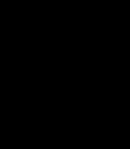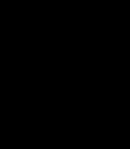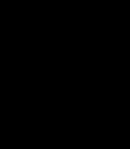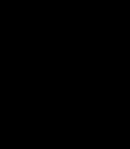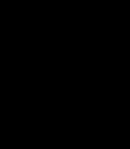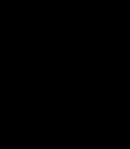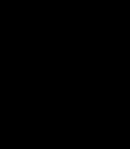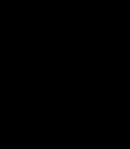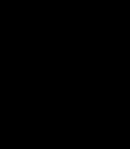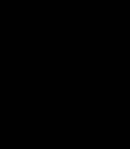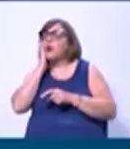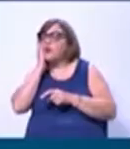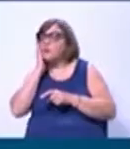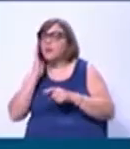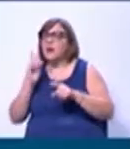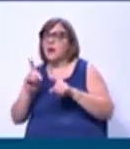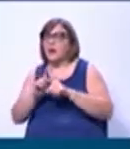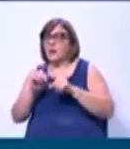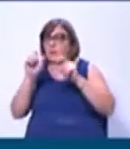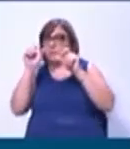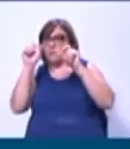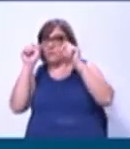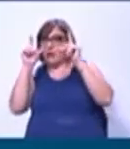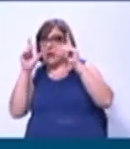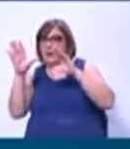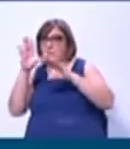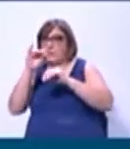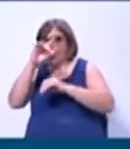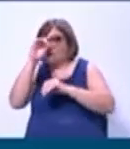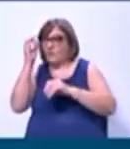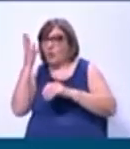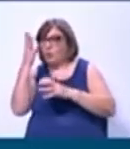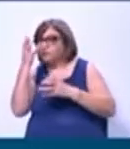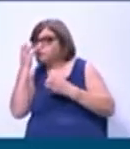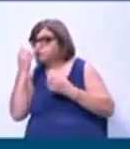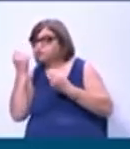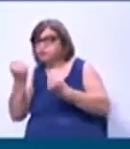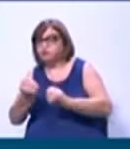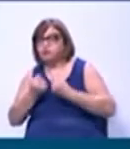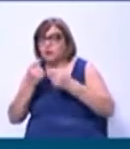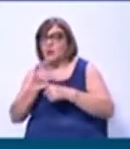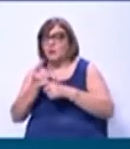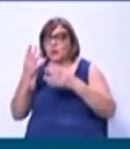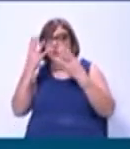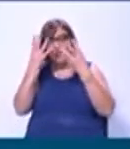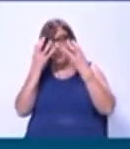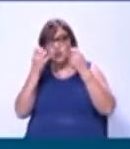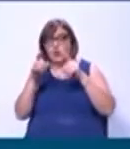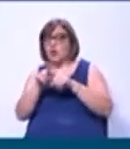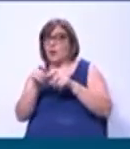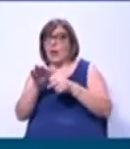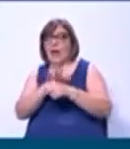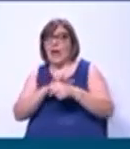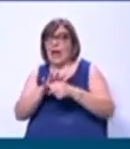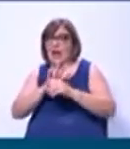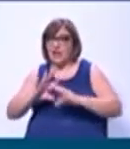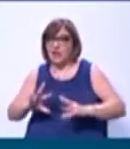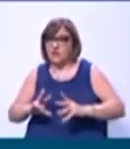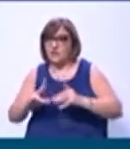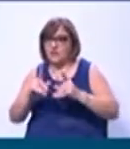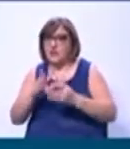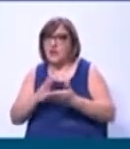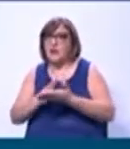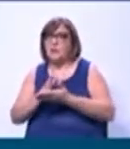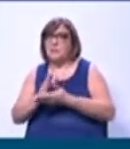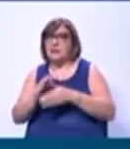dormir com mais despertares ou ter mais dificuldade em adormecer, porque o sono, tal como outras áreas do desenvolvimento, passa